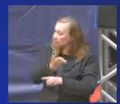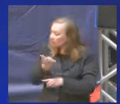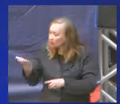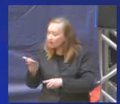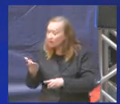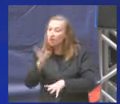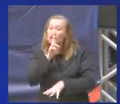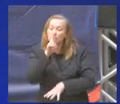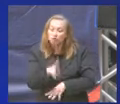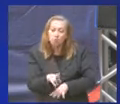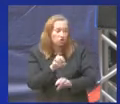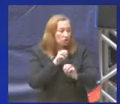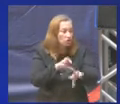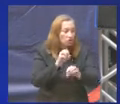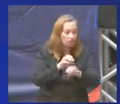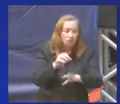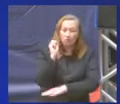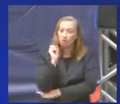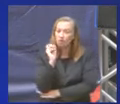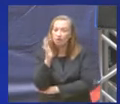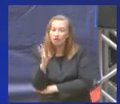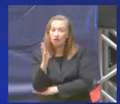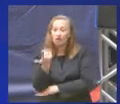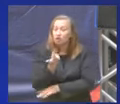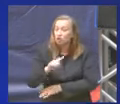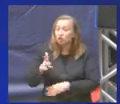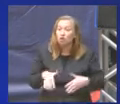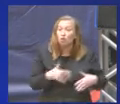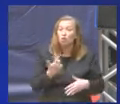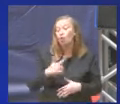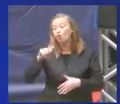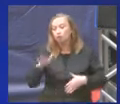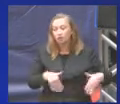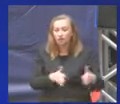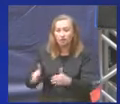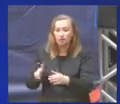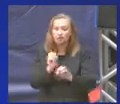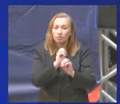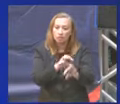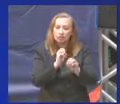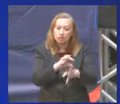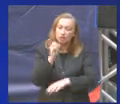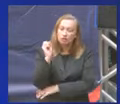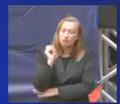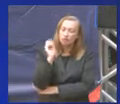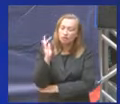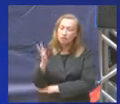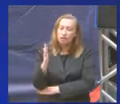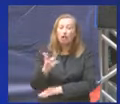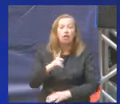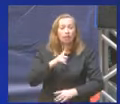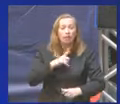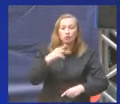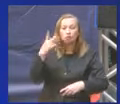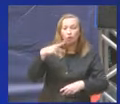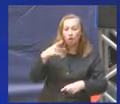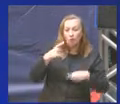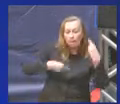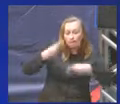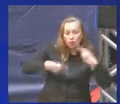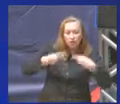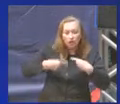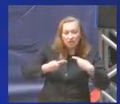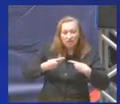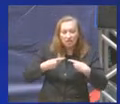educação ambiental. Não tem outro caminho que não seja a educação ambiental. Hoje, nós temos uma política, finalmente, uma